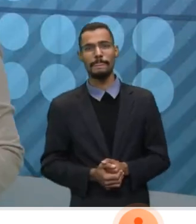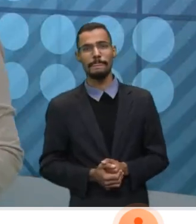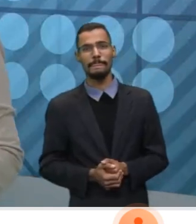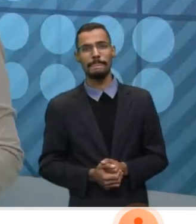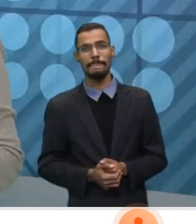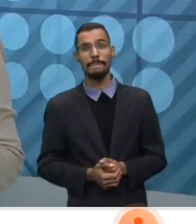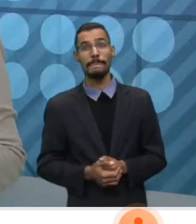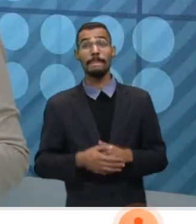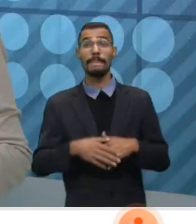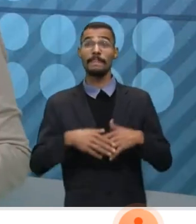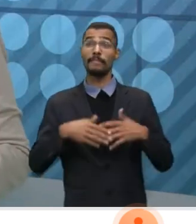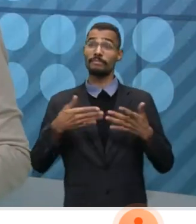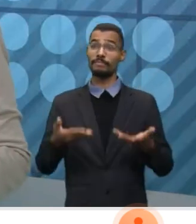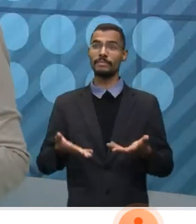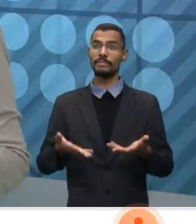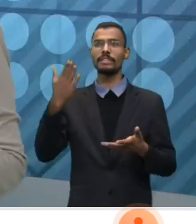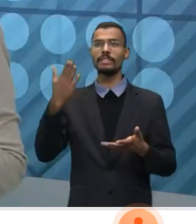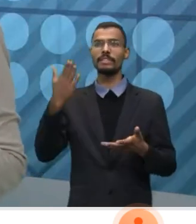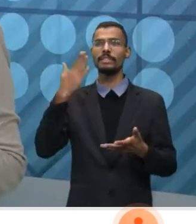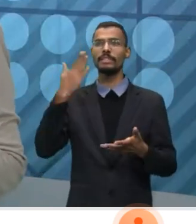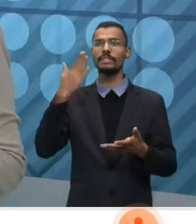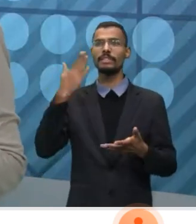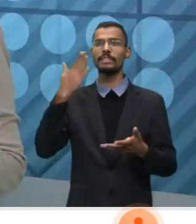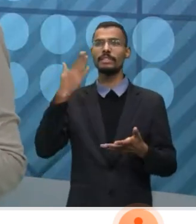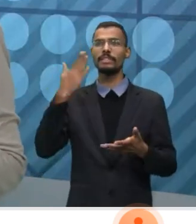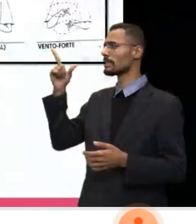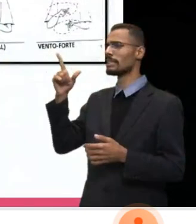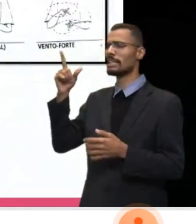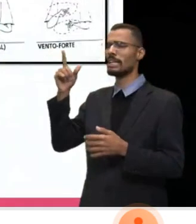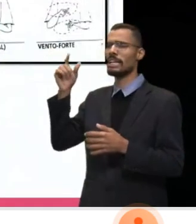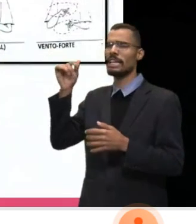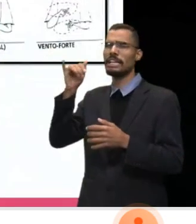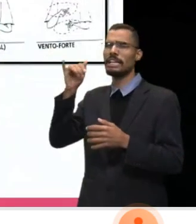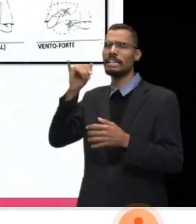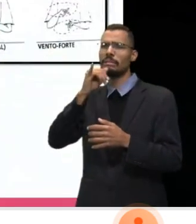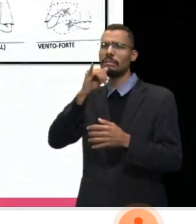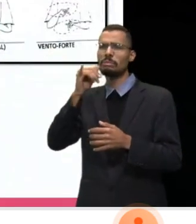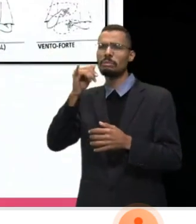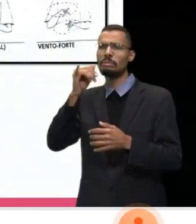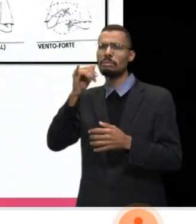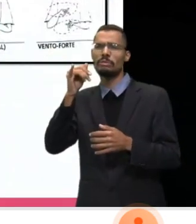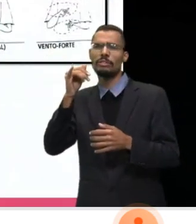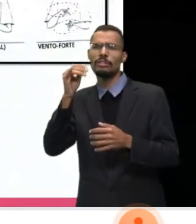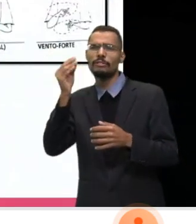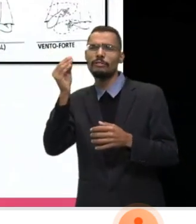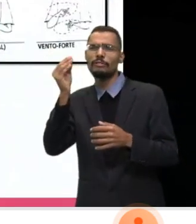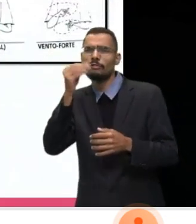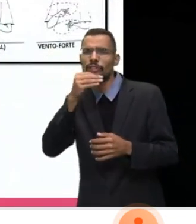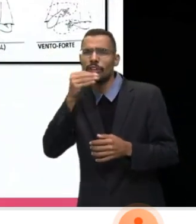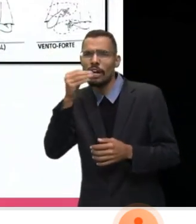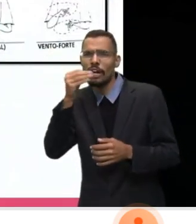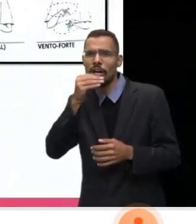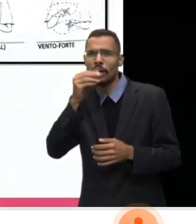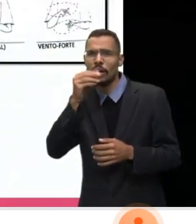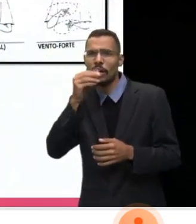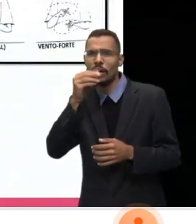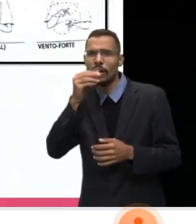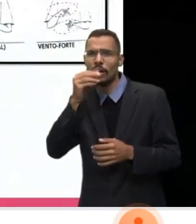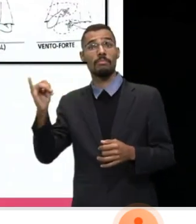A flexão de grau, ó, no quadro, ela é marcada pela intensidade facial ou pelo